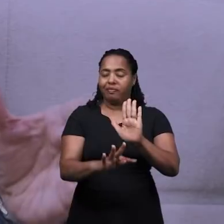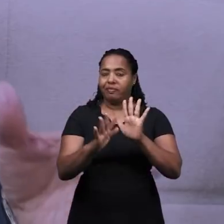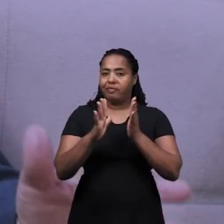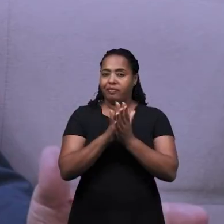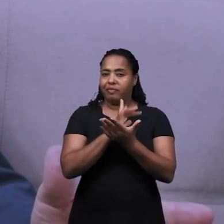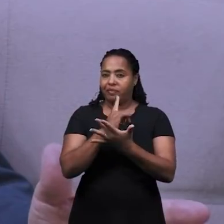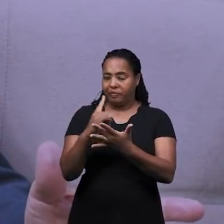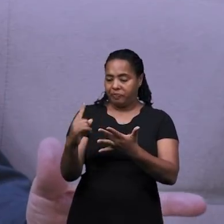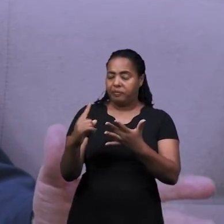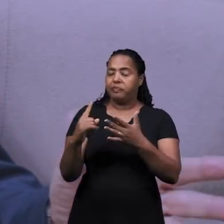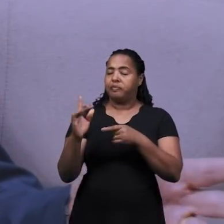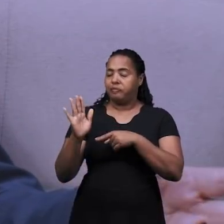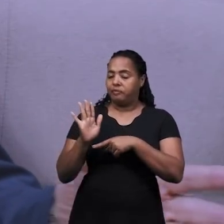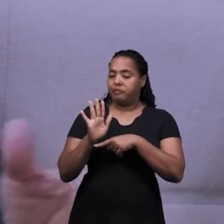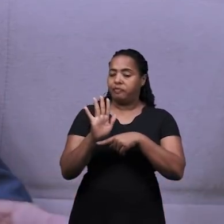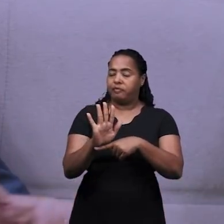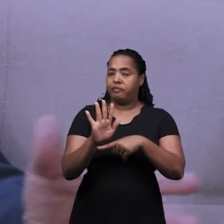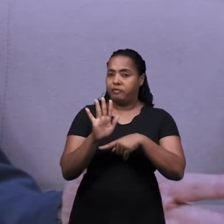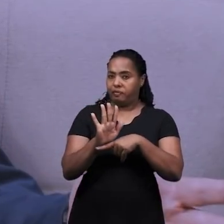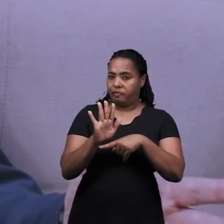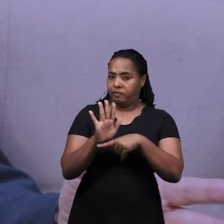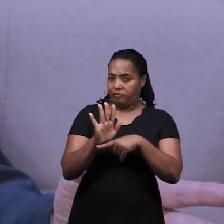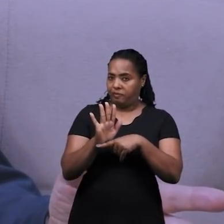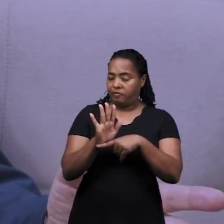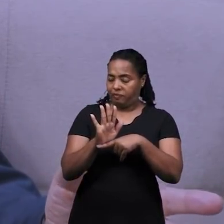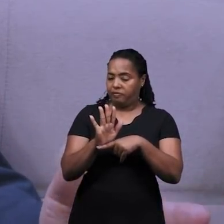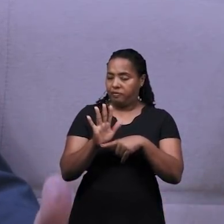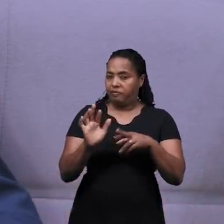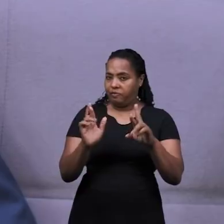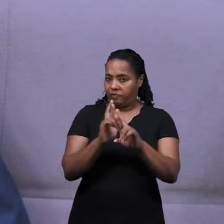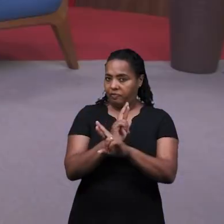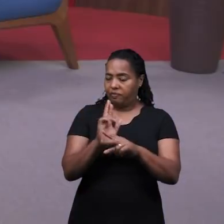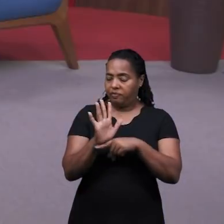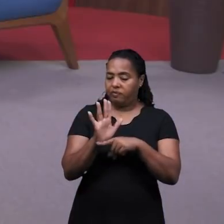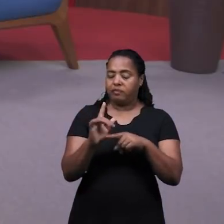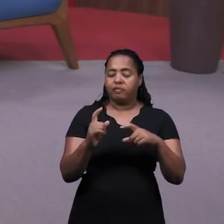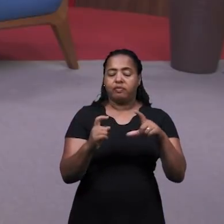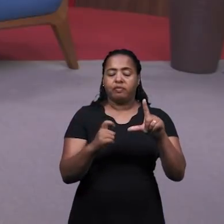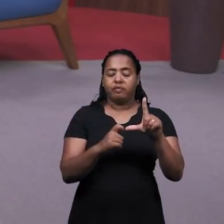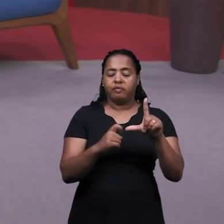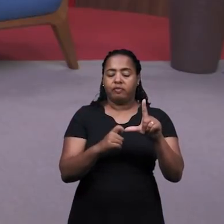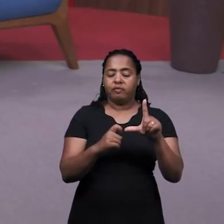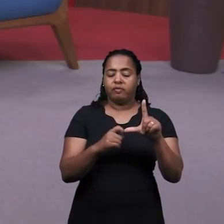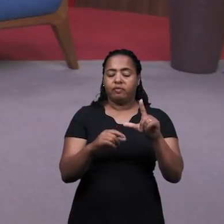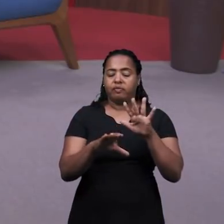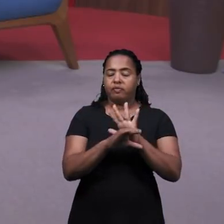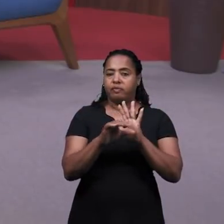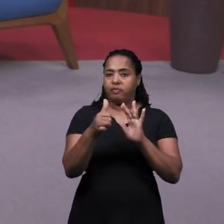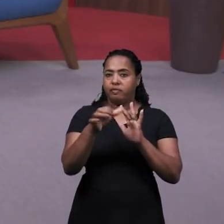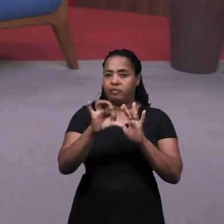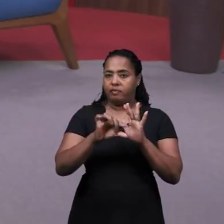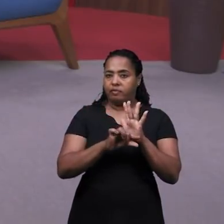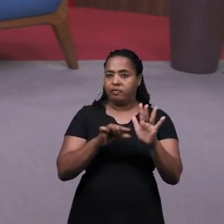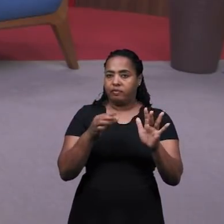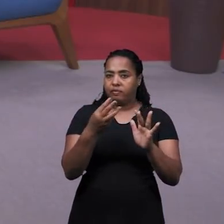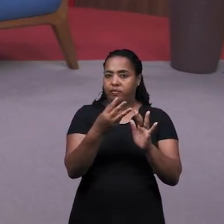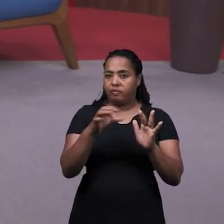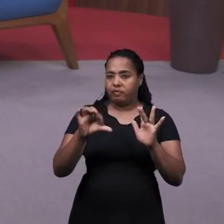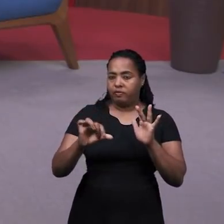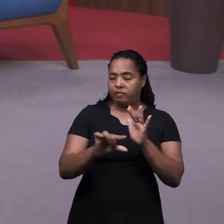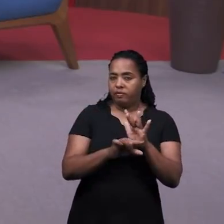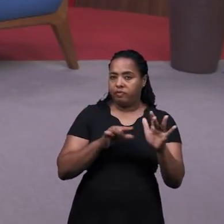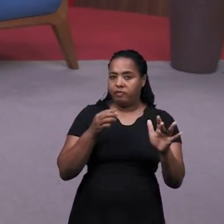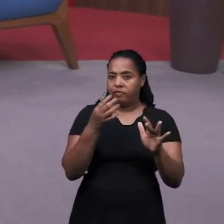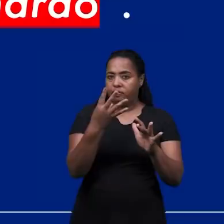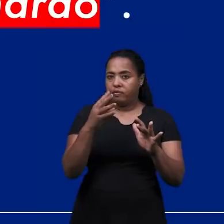que corroboram com isso que estamos falando aqui. Vamos ler Lucas capítulo 19, versos 39 e 40.